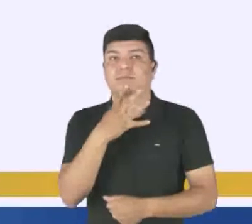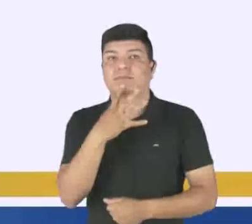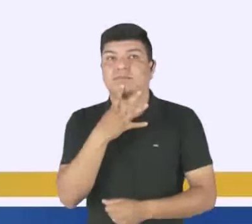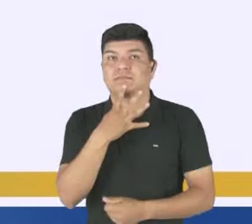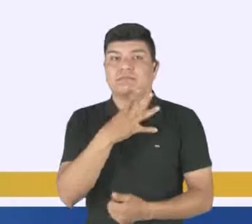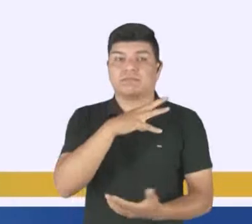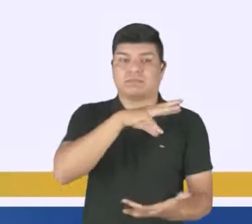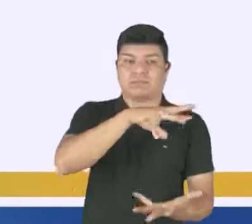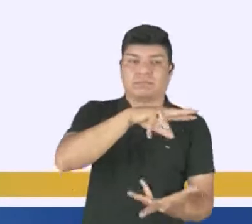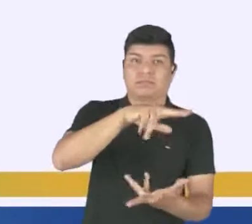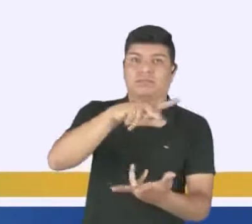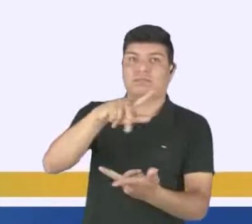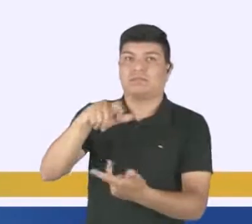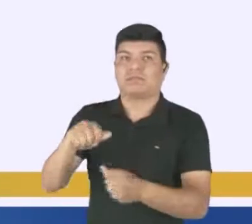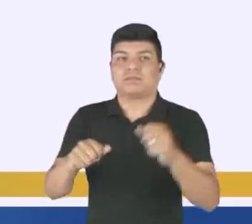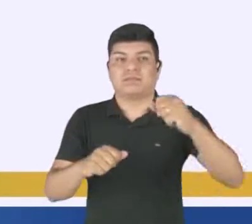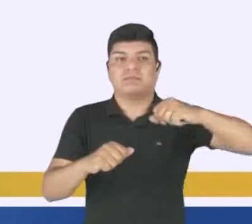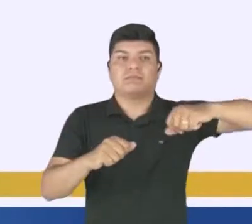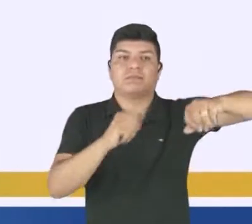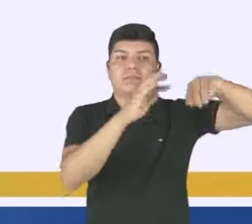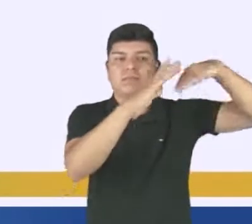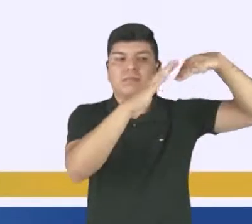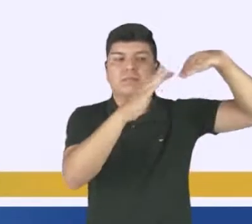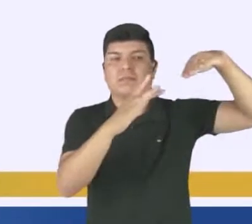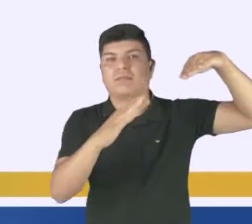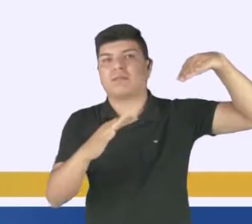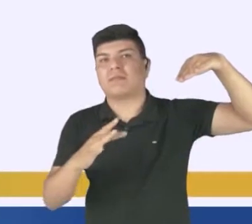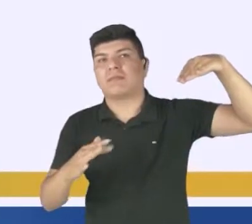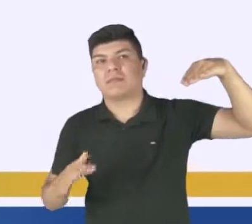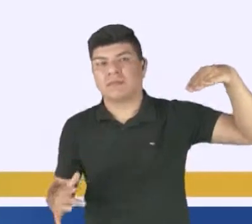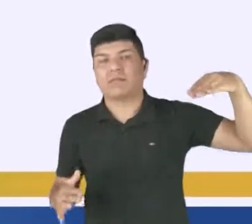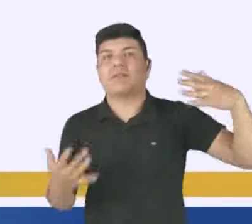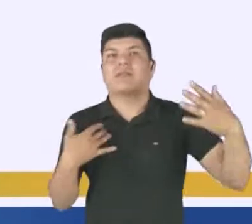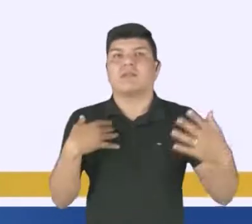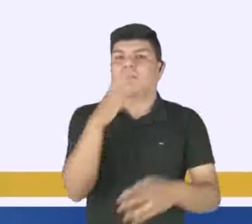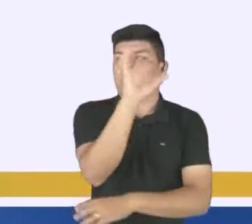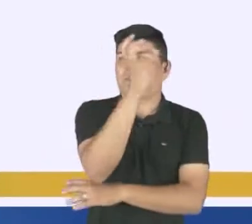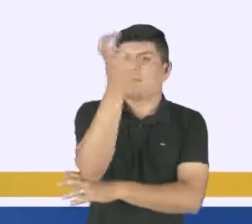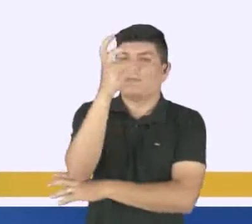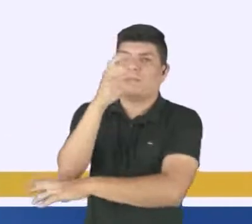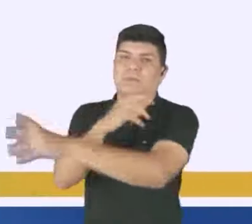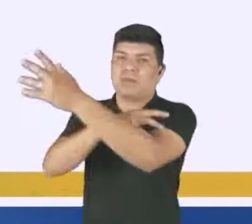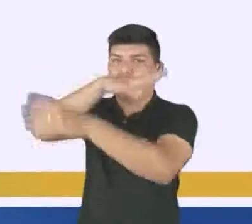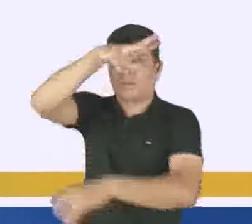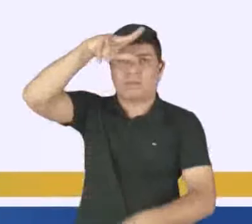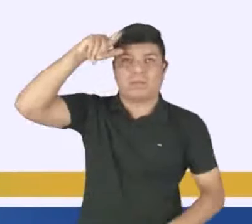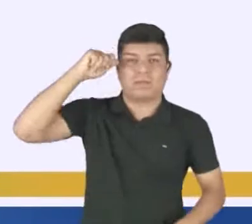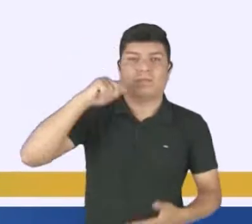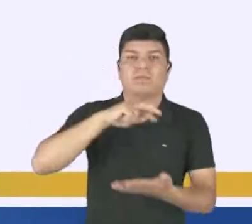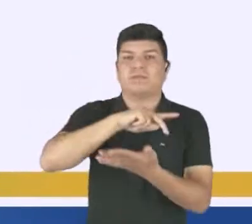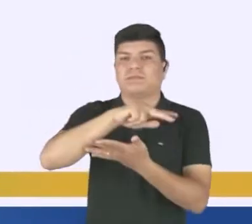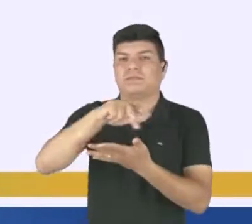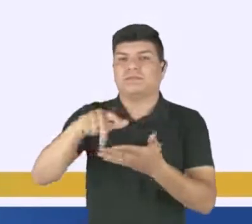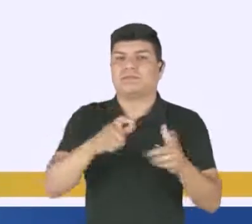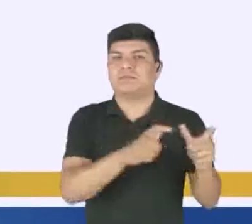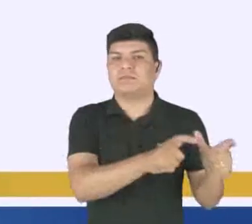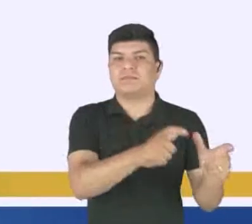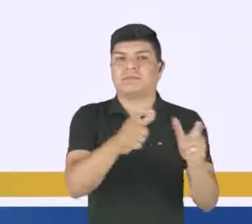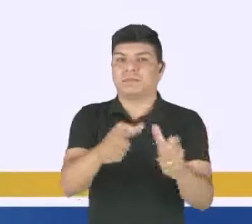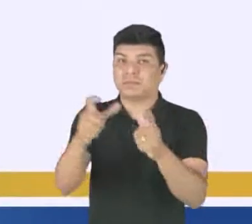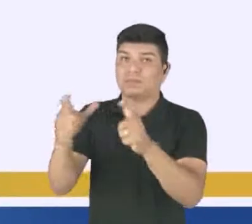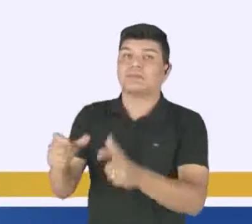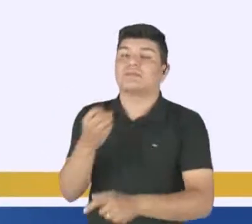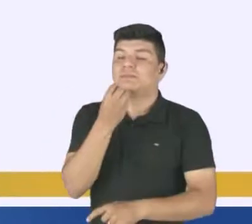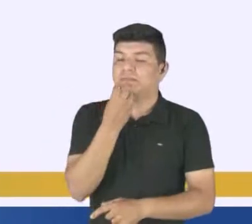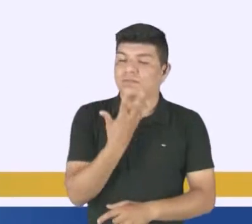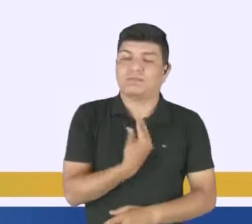mundialmente. Cataratas, floresta de araucária no sul, floresta amazônica e vários outros ambientes que vale a pena um